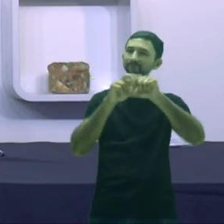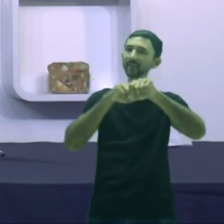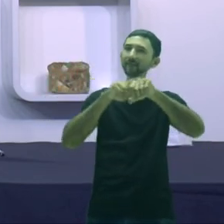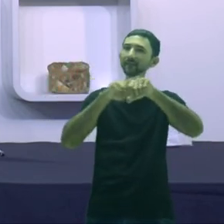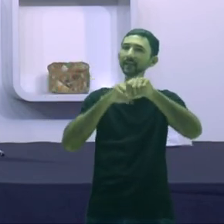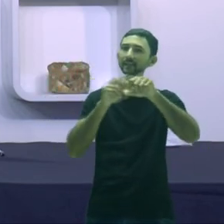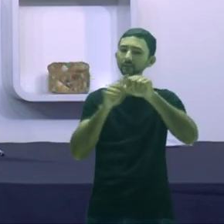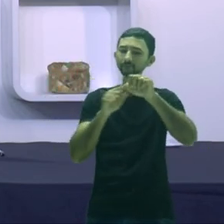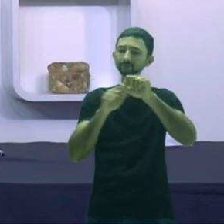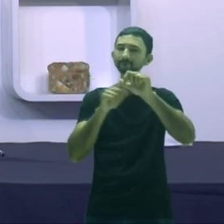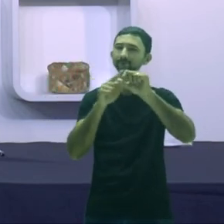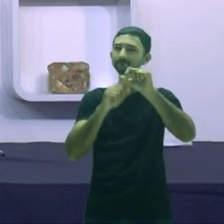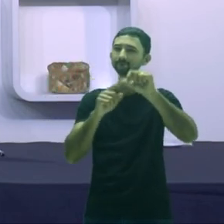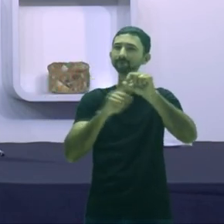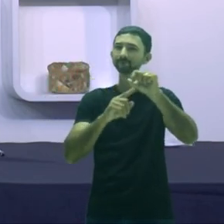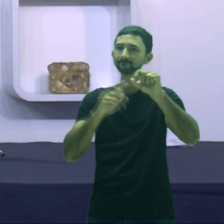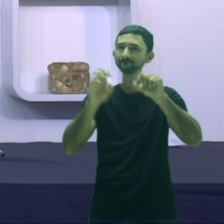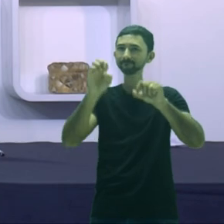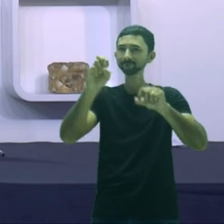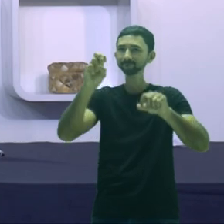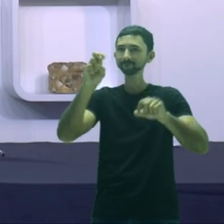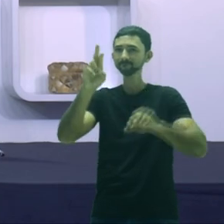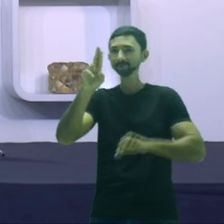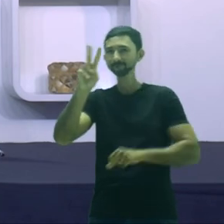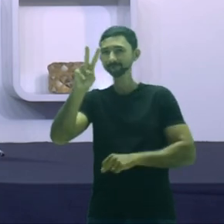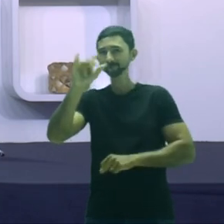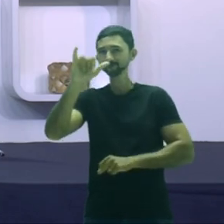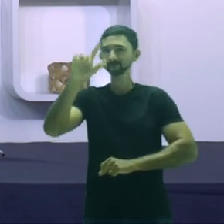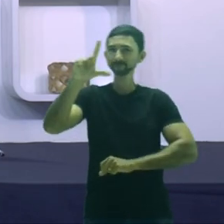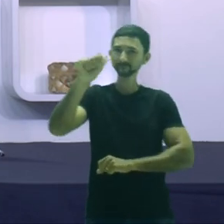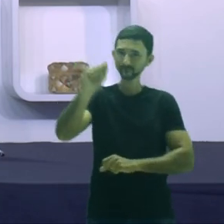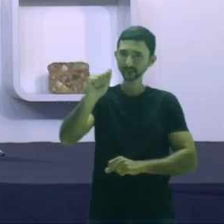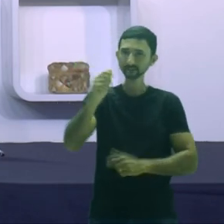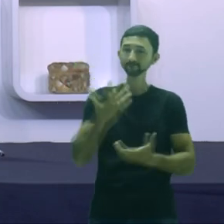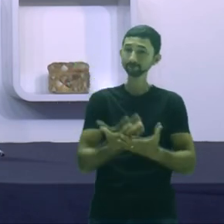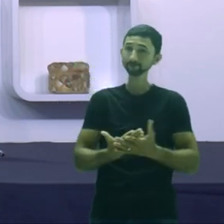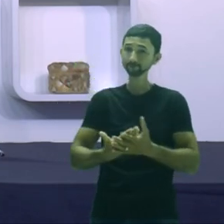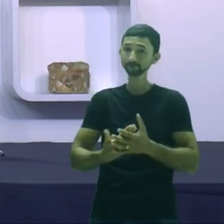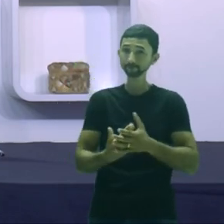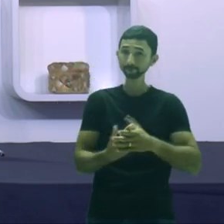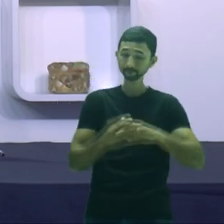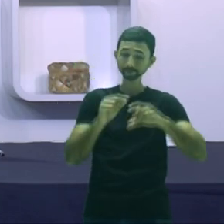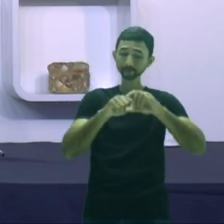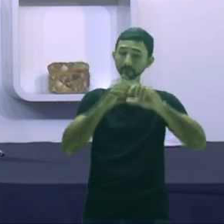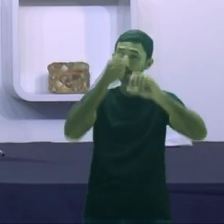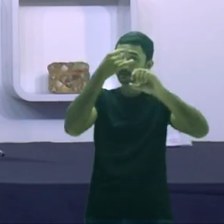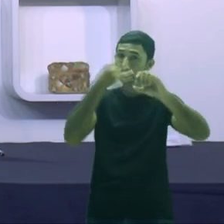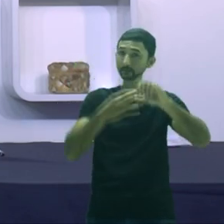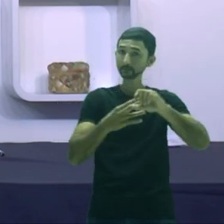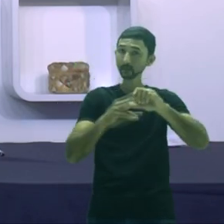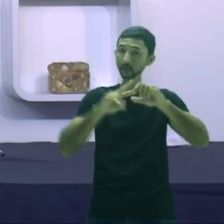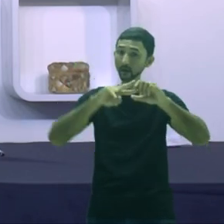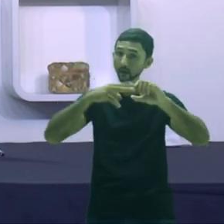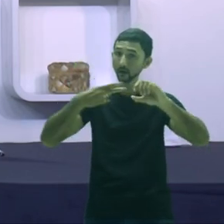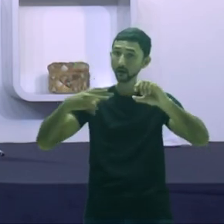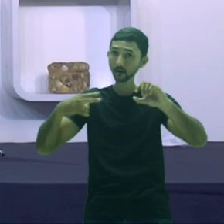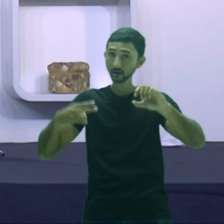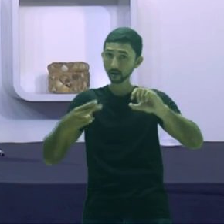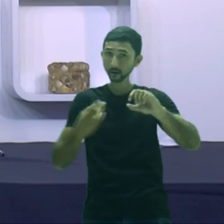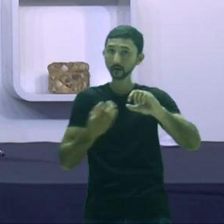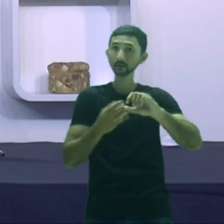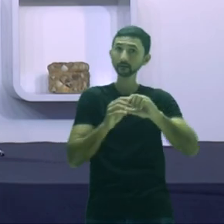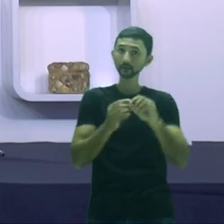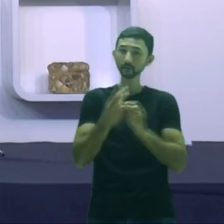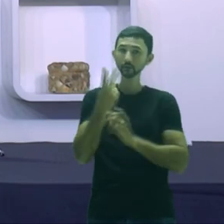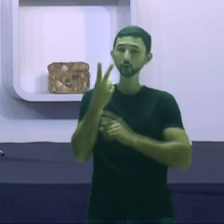de estudo, determinou para ele fatores hereditários. Ah, esses fatores hereditários, ele